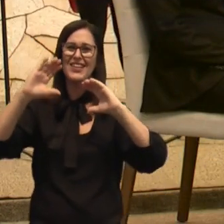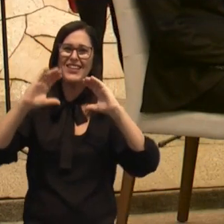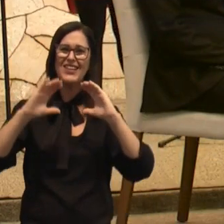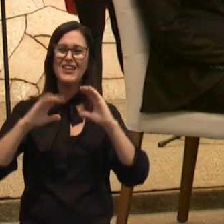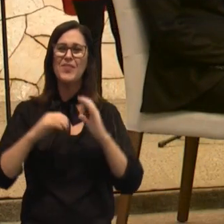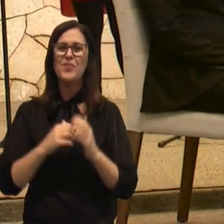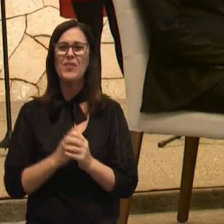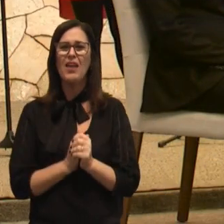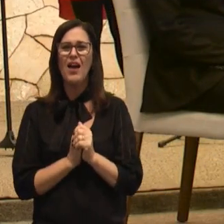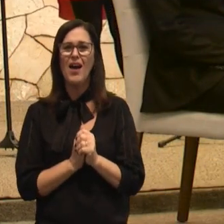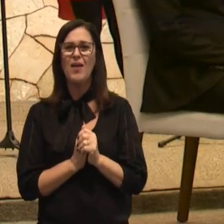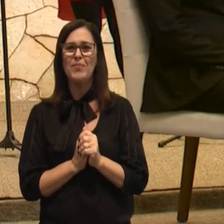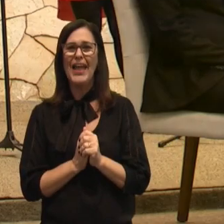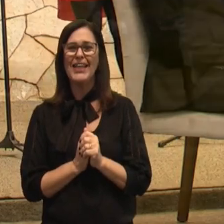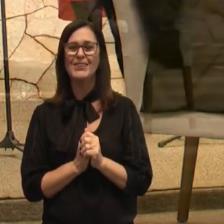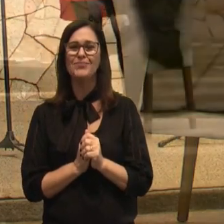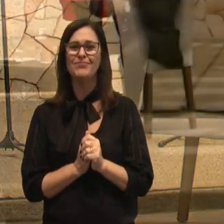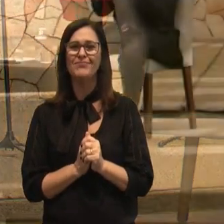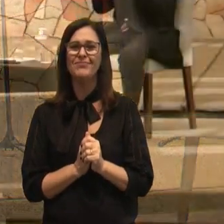cantarei.